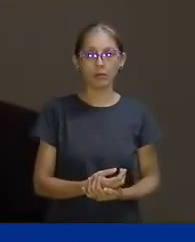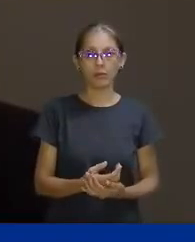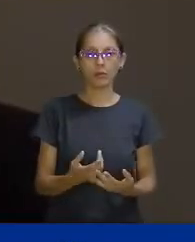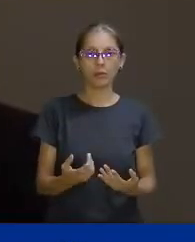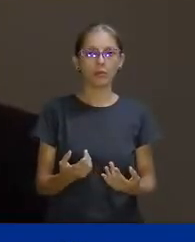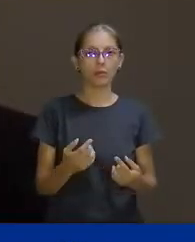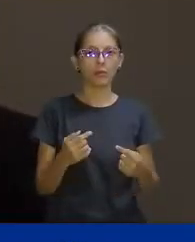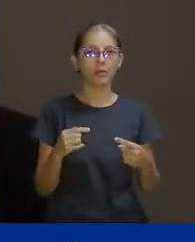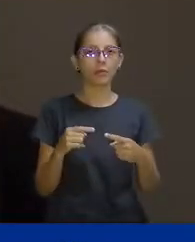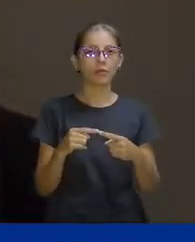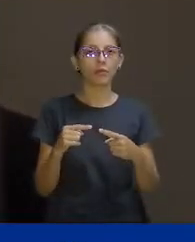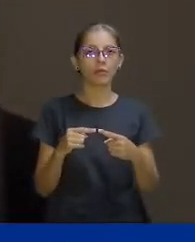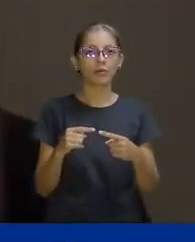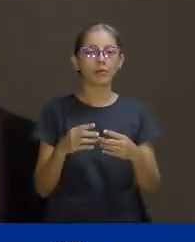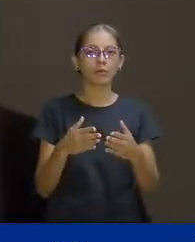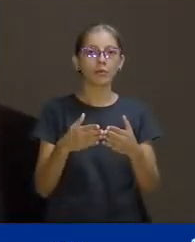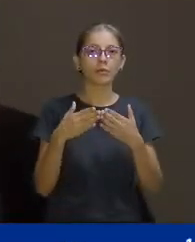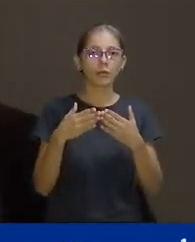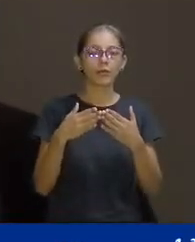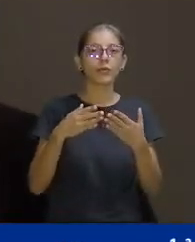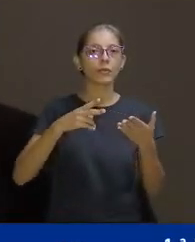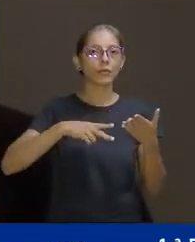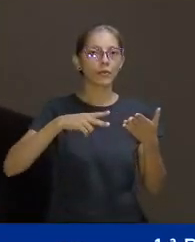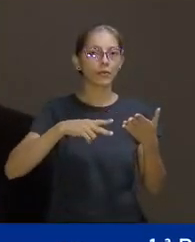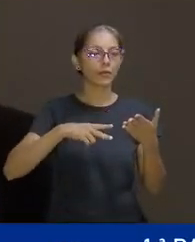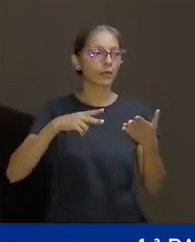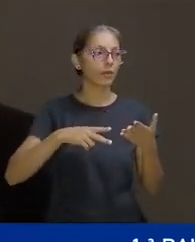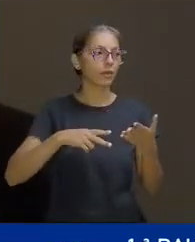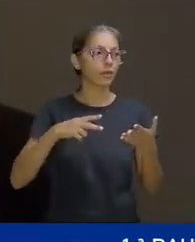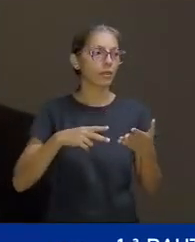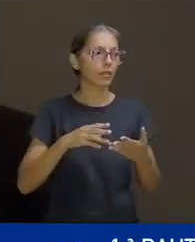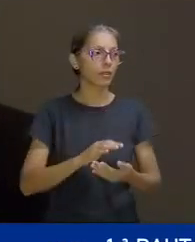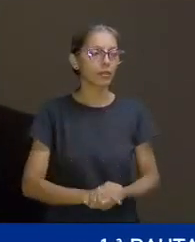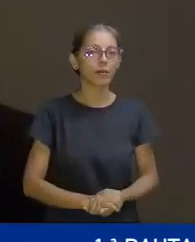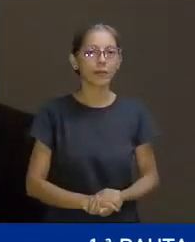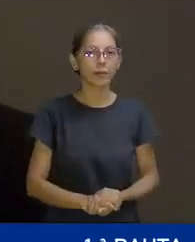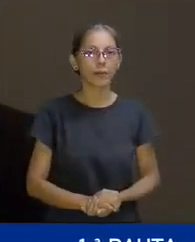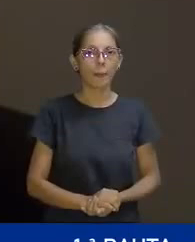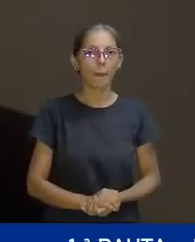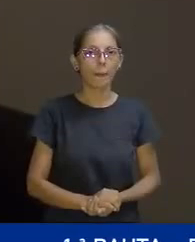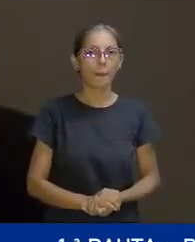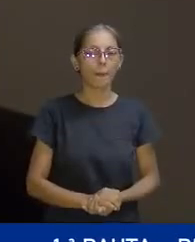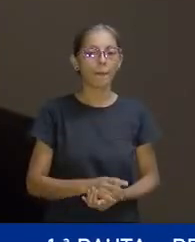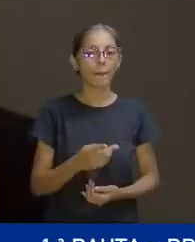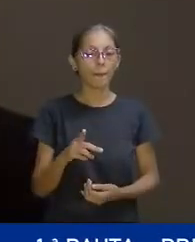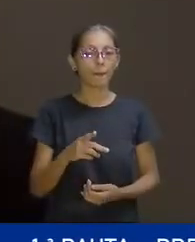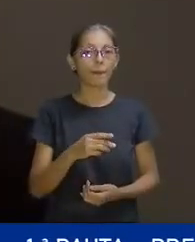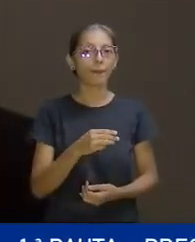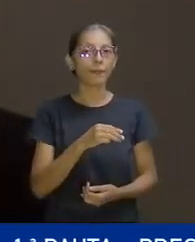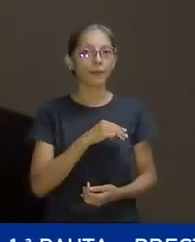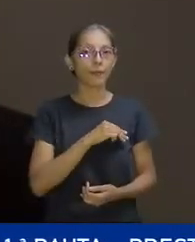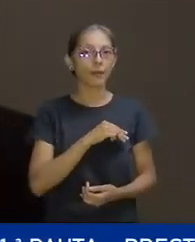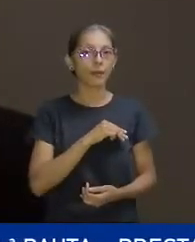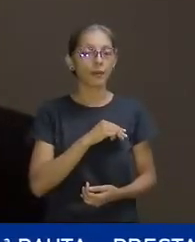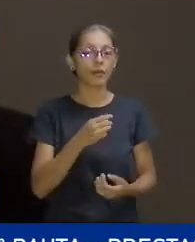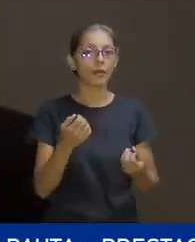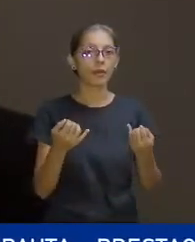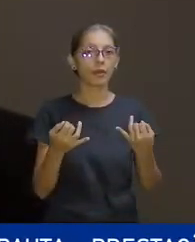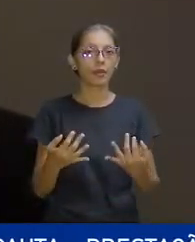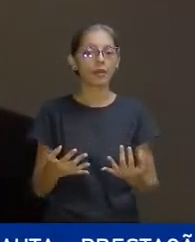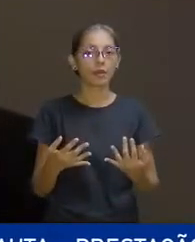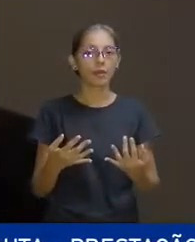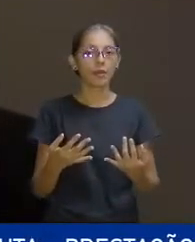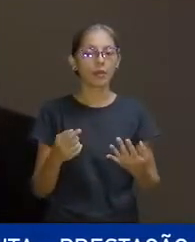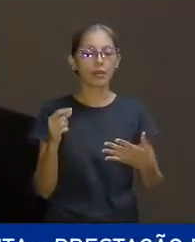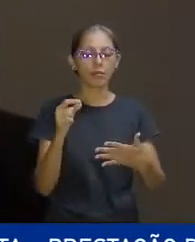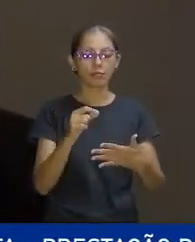trecho. E eu peço, venha para a leitura. Então, o próprio órgão ministerial, ele aponta nas razões recursais os fundamentos